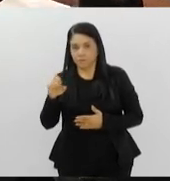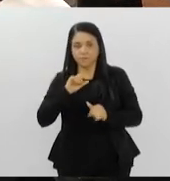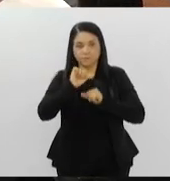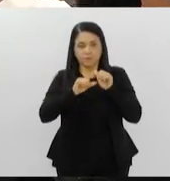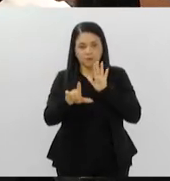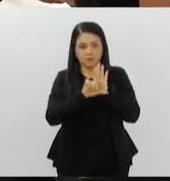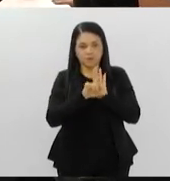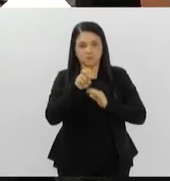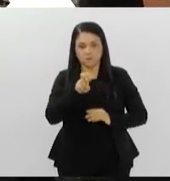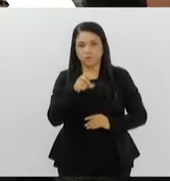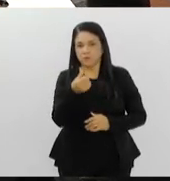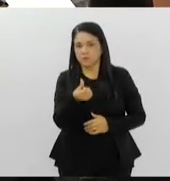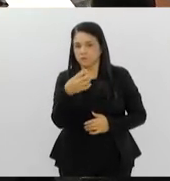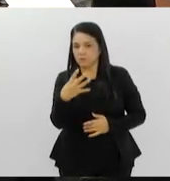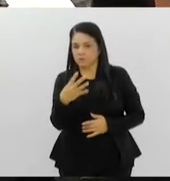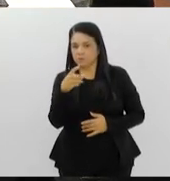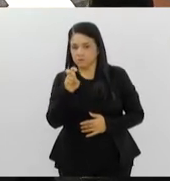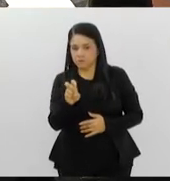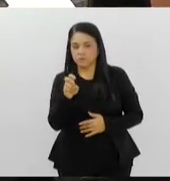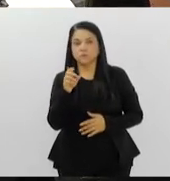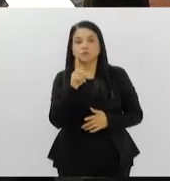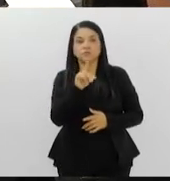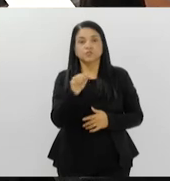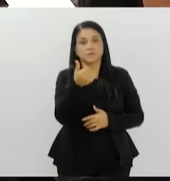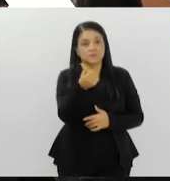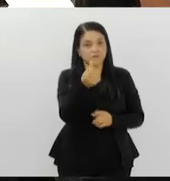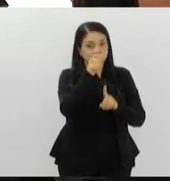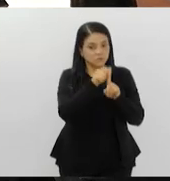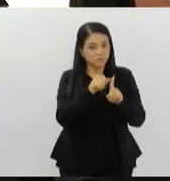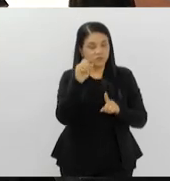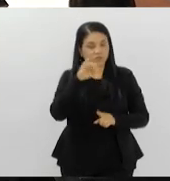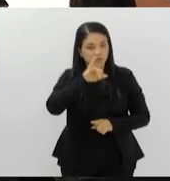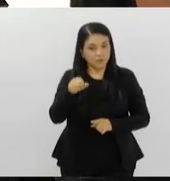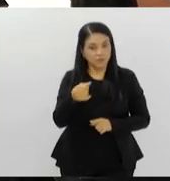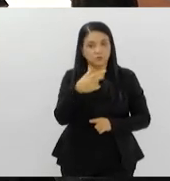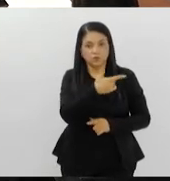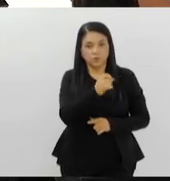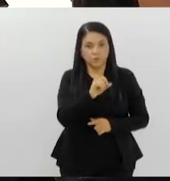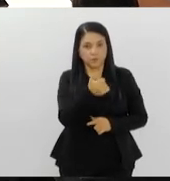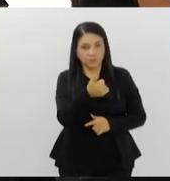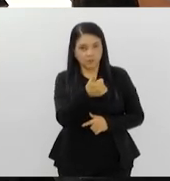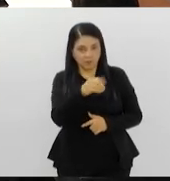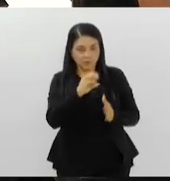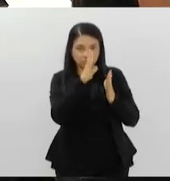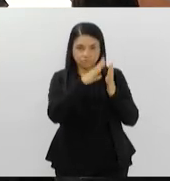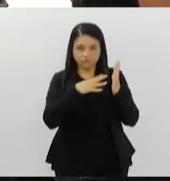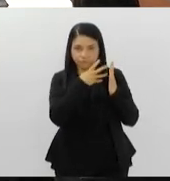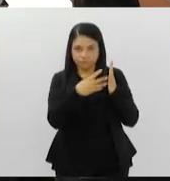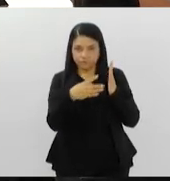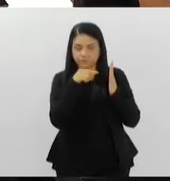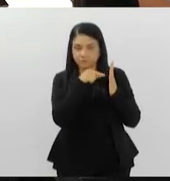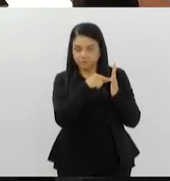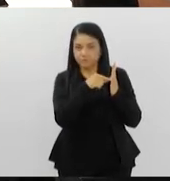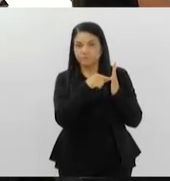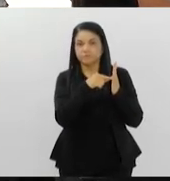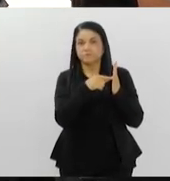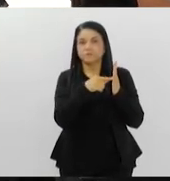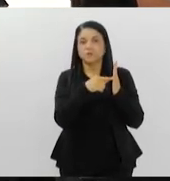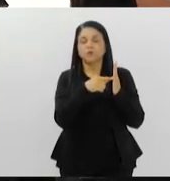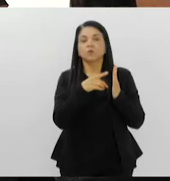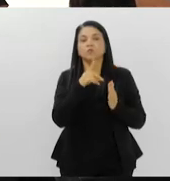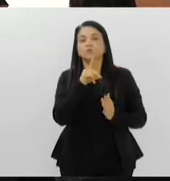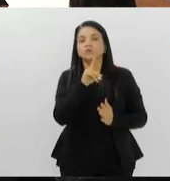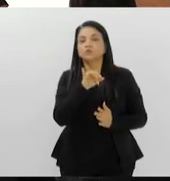lei 5.645 de 6 de janeiro de 2010, para instituir no calendário oficial do Estado do Rio de Janeiro o